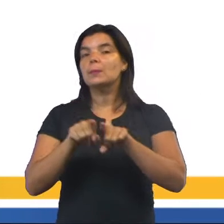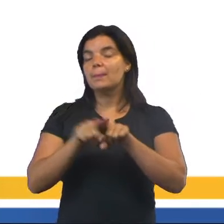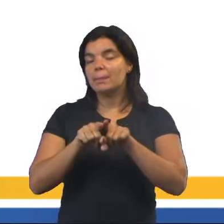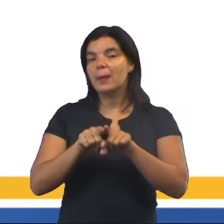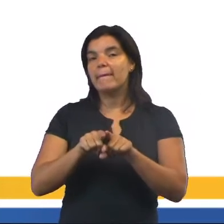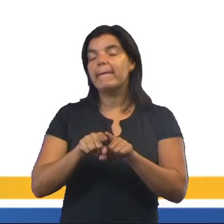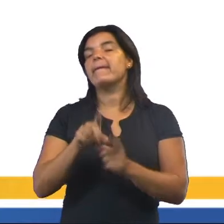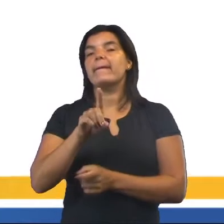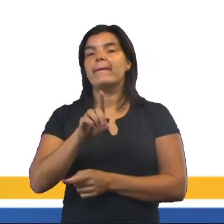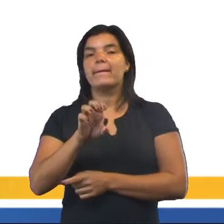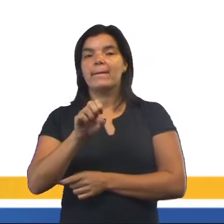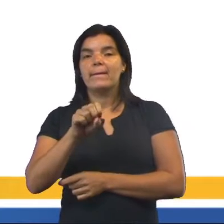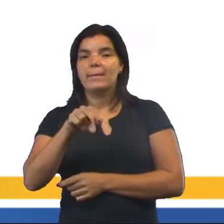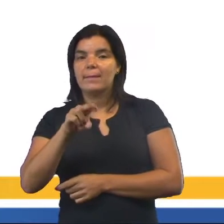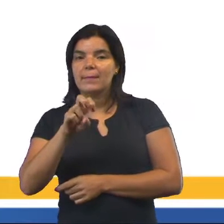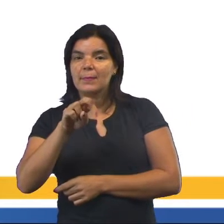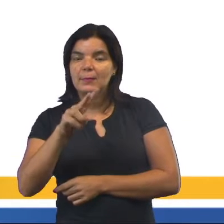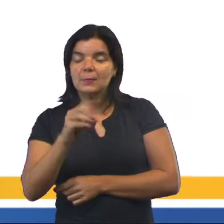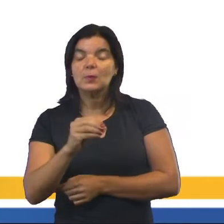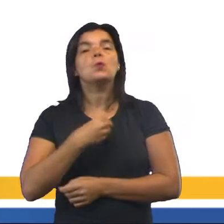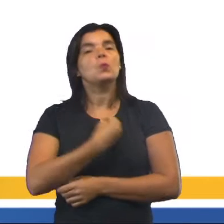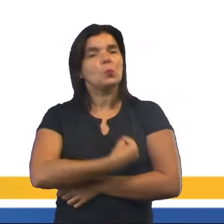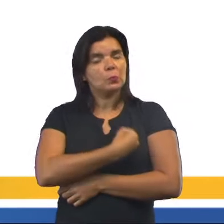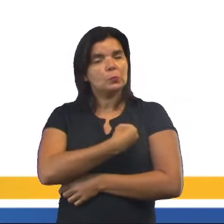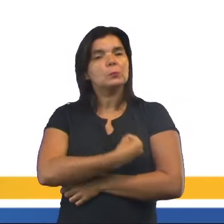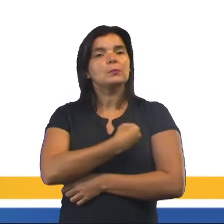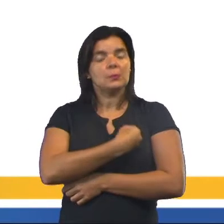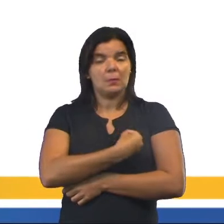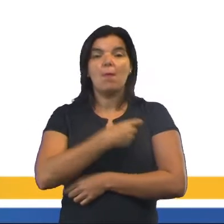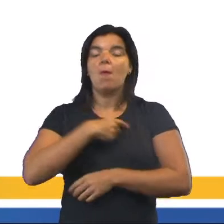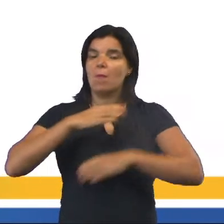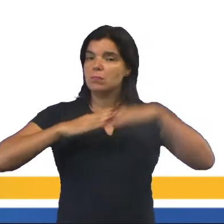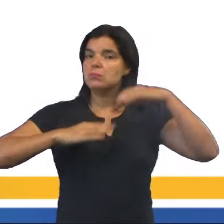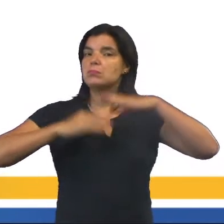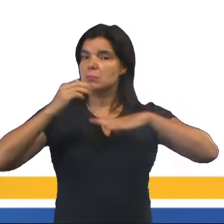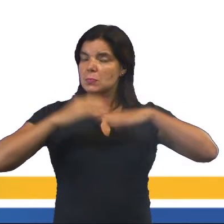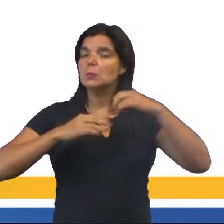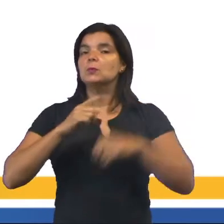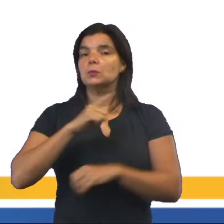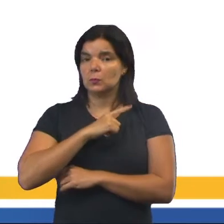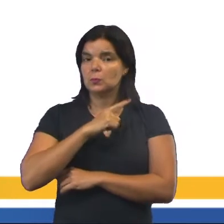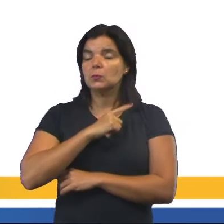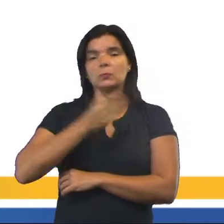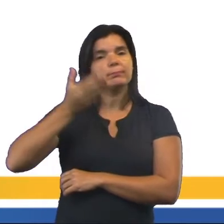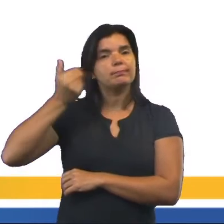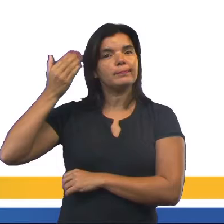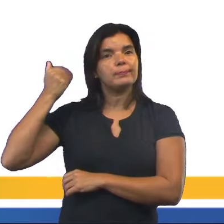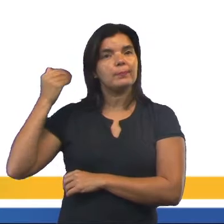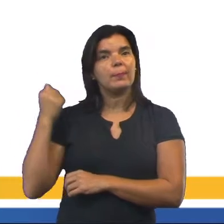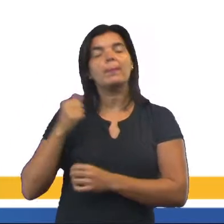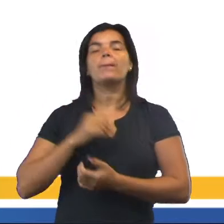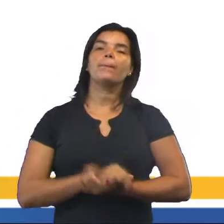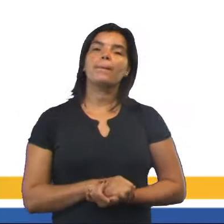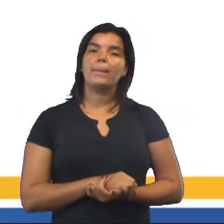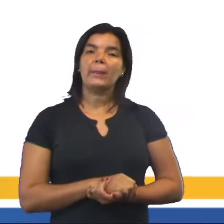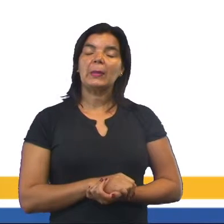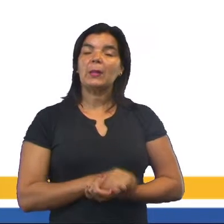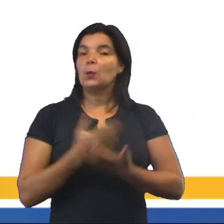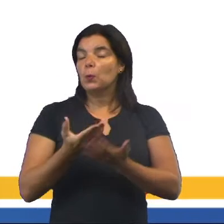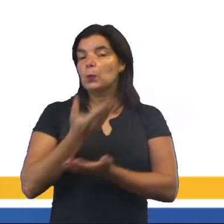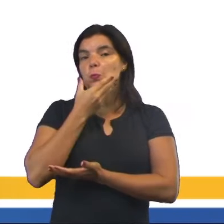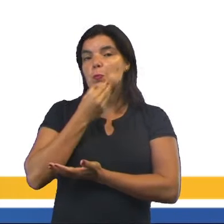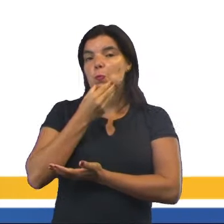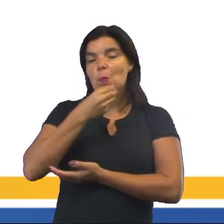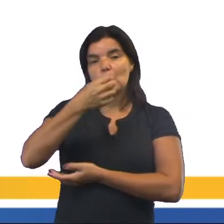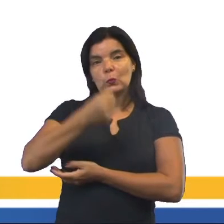também. Então, existia, é uma profissão que realmente existiu no passado, e o